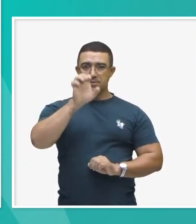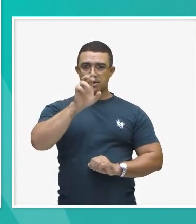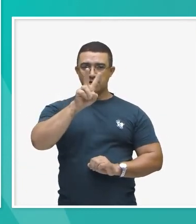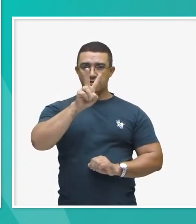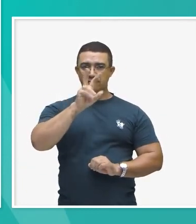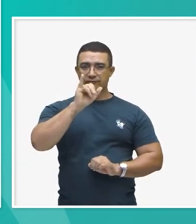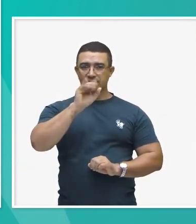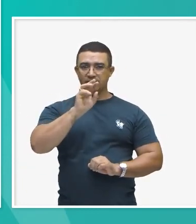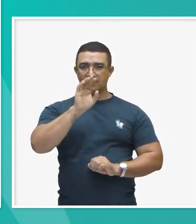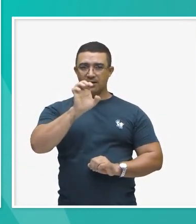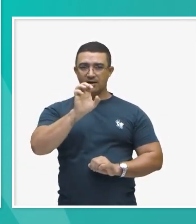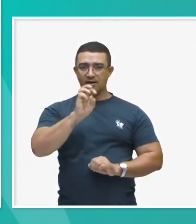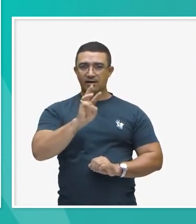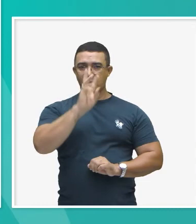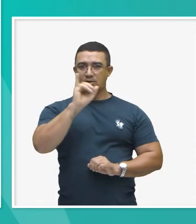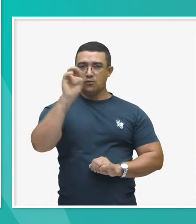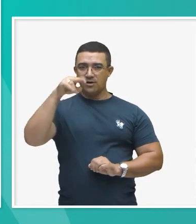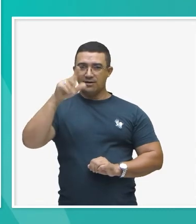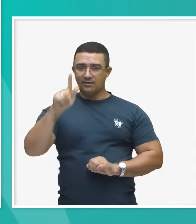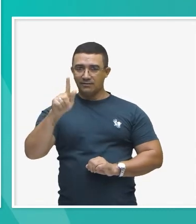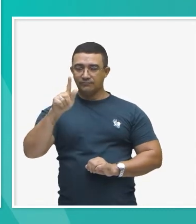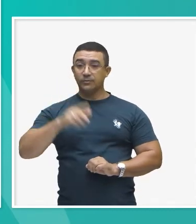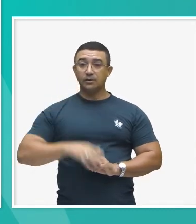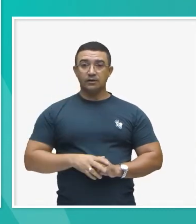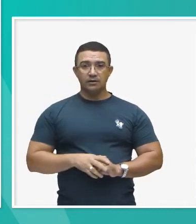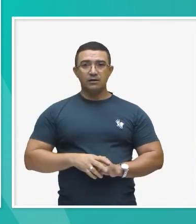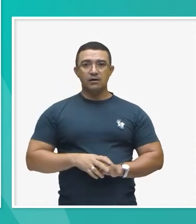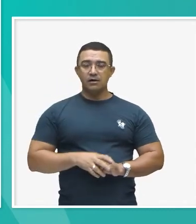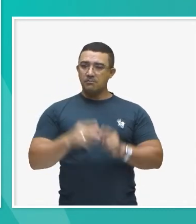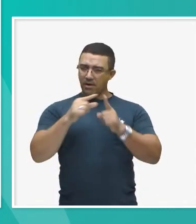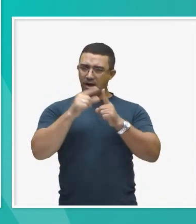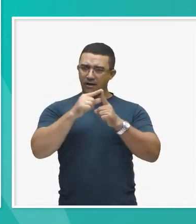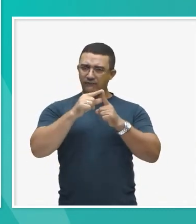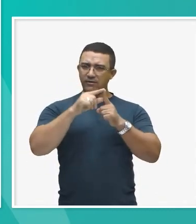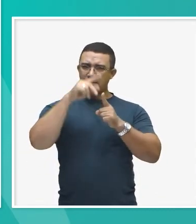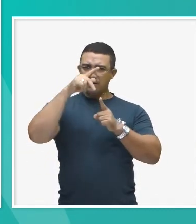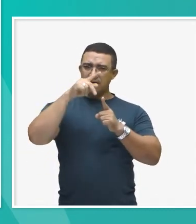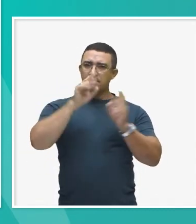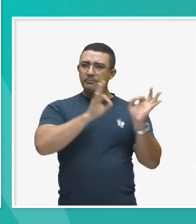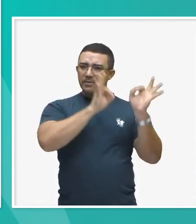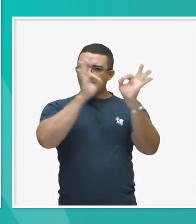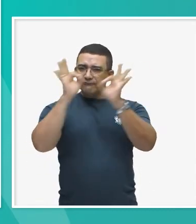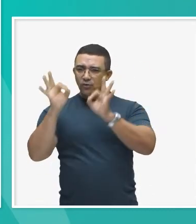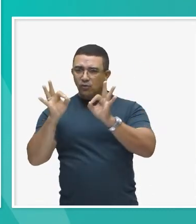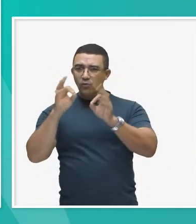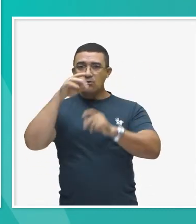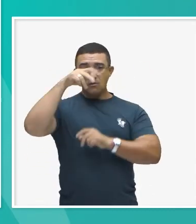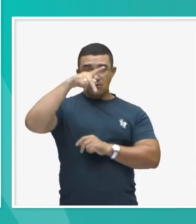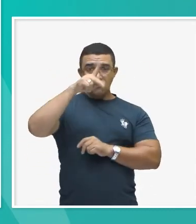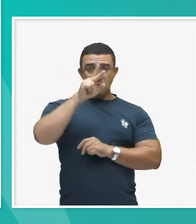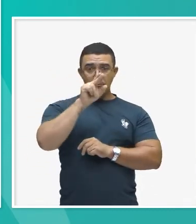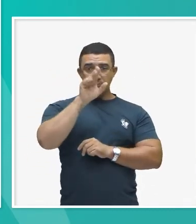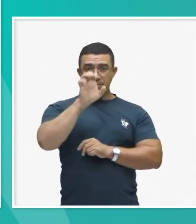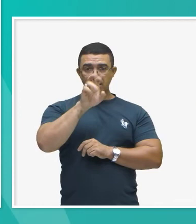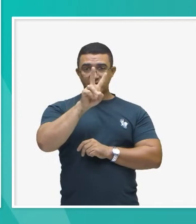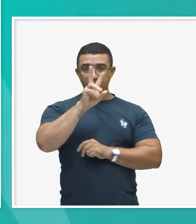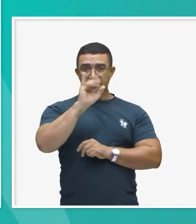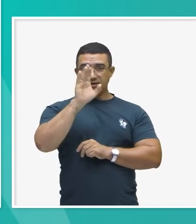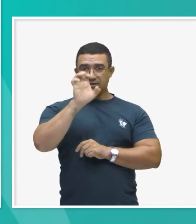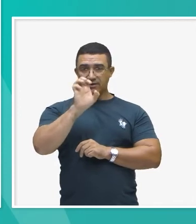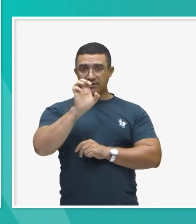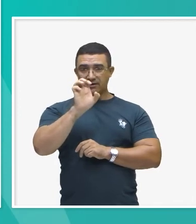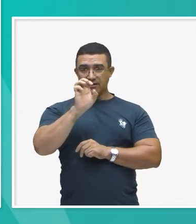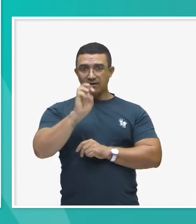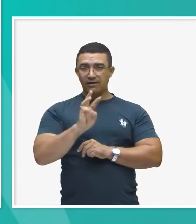reading techniques. Olha só que legal. O previewing é uma das técnicas mais eficientes,